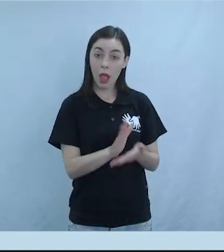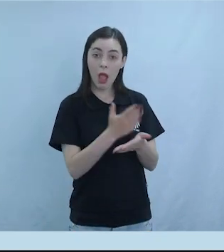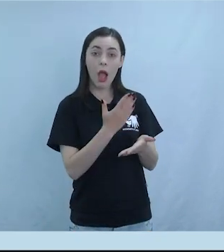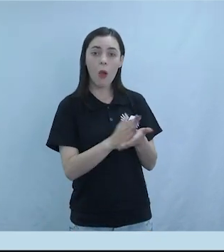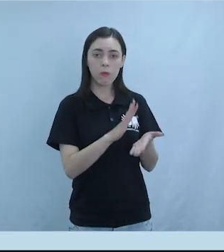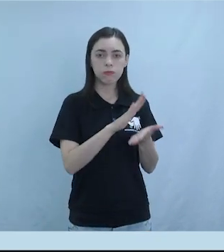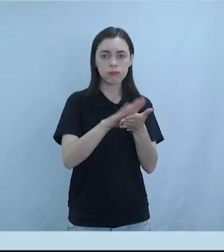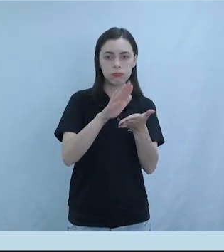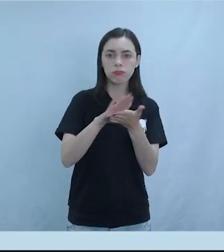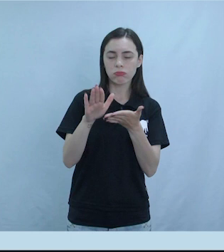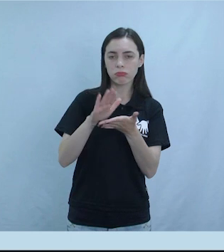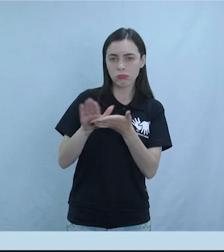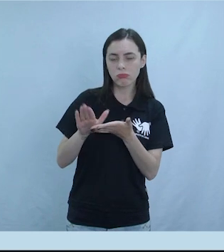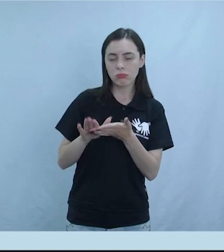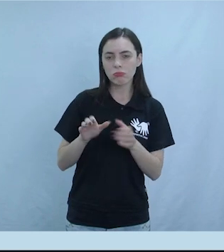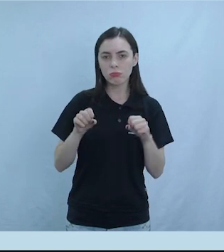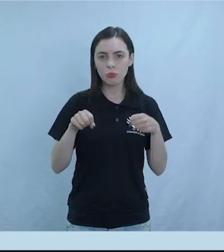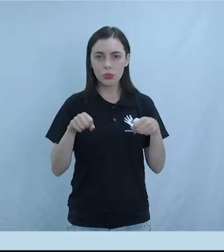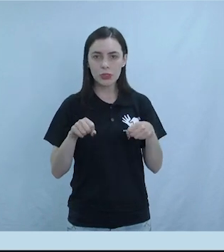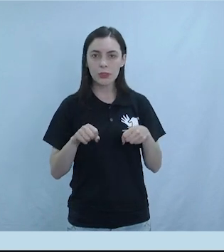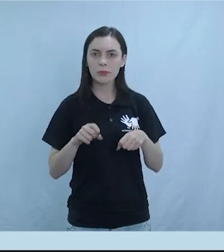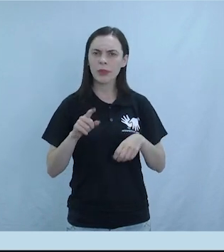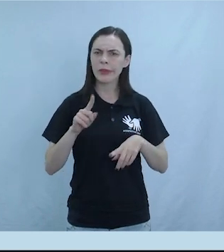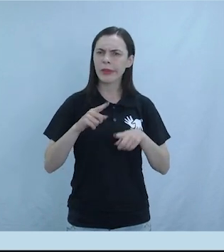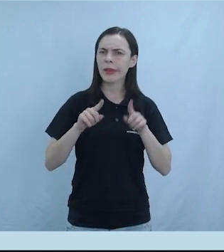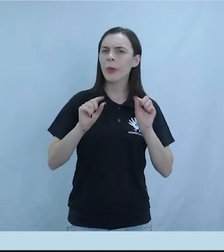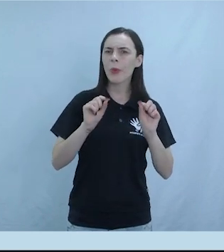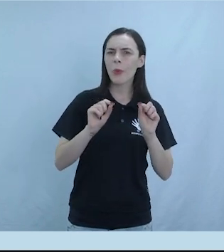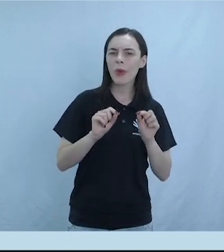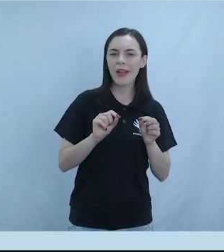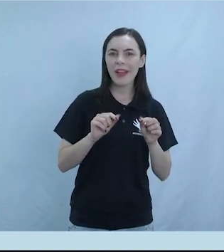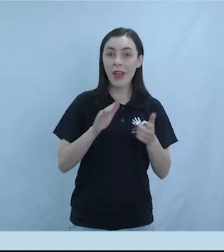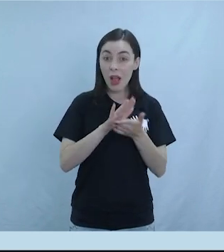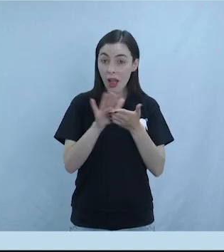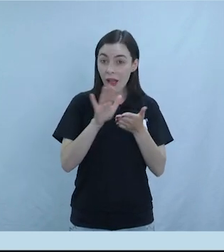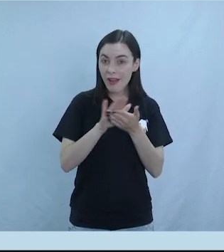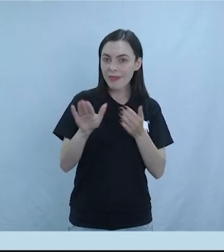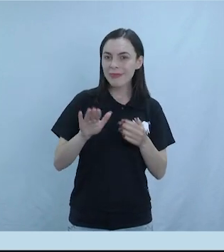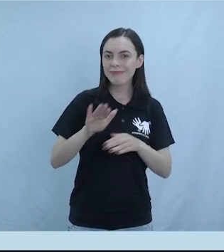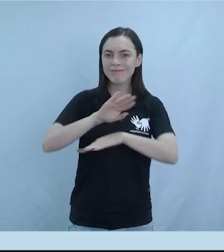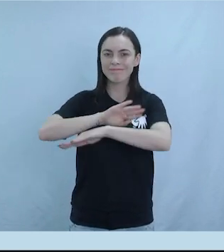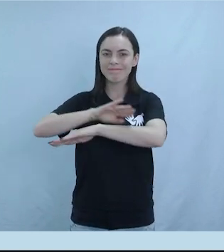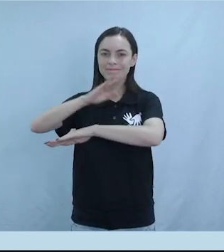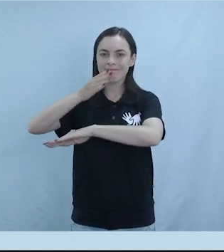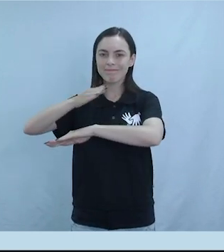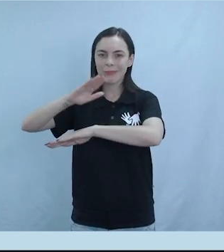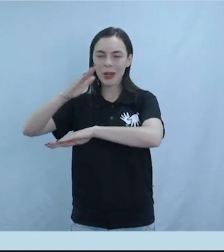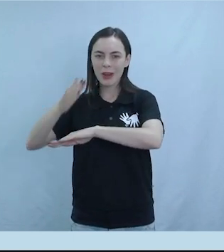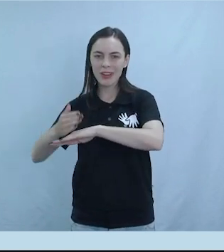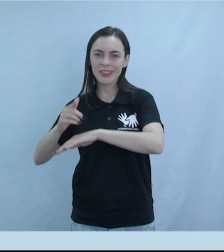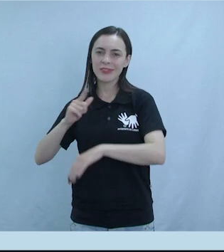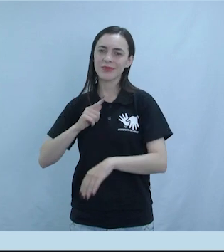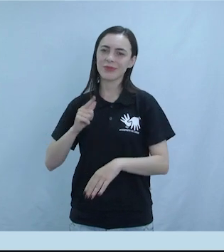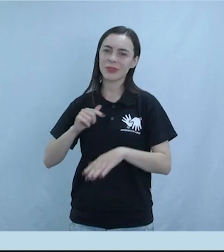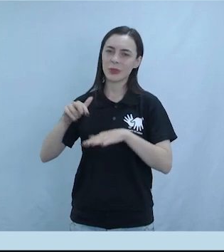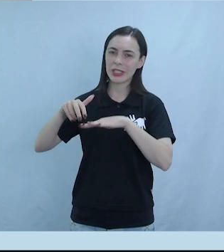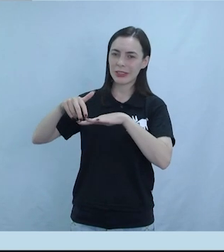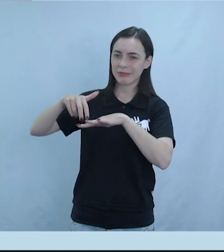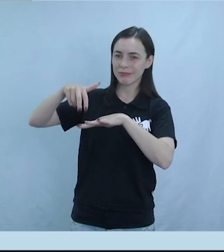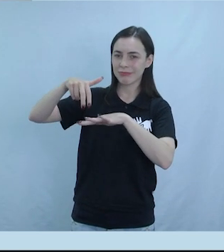Vários conseguiram fugir e correram para as montanhas,